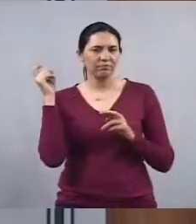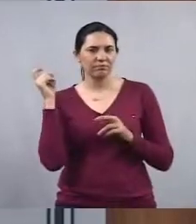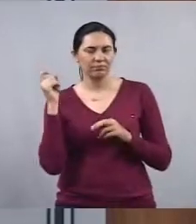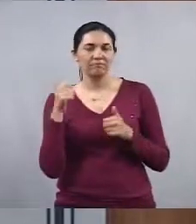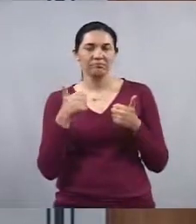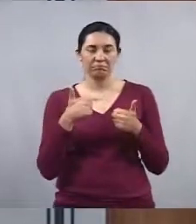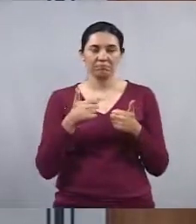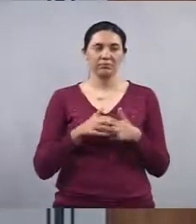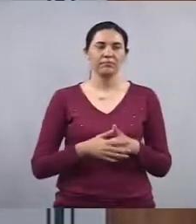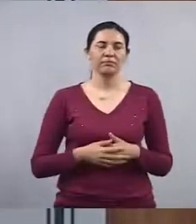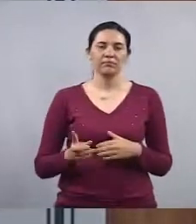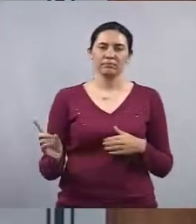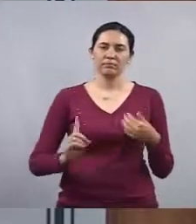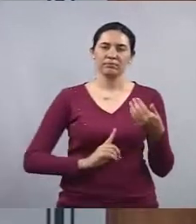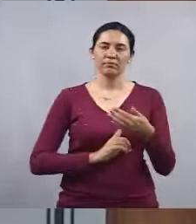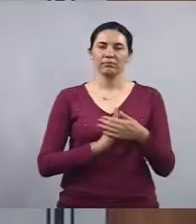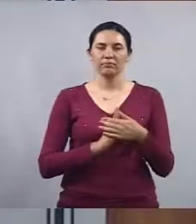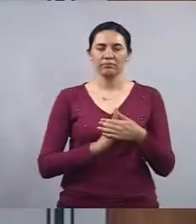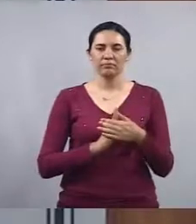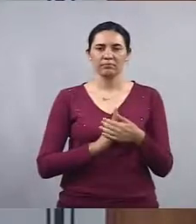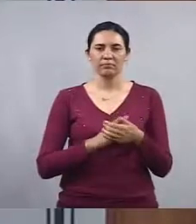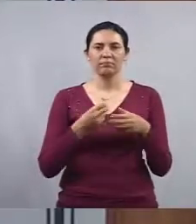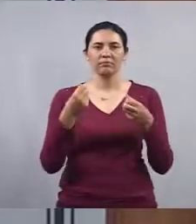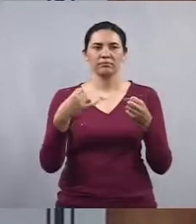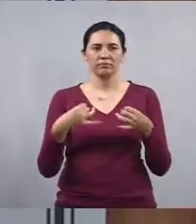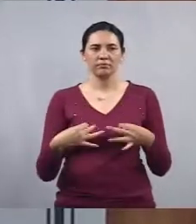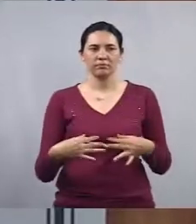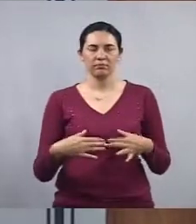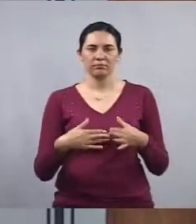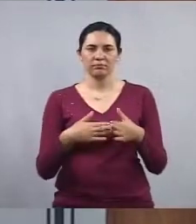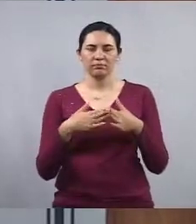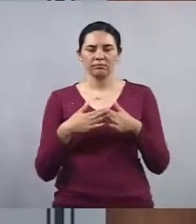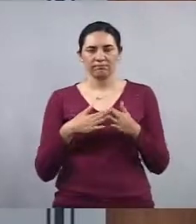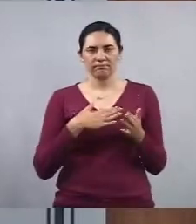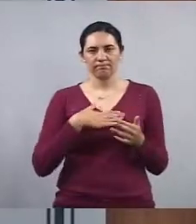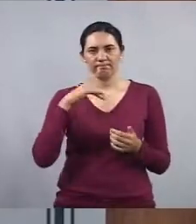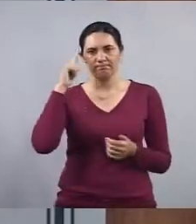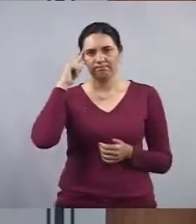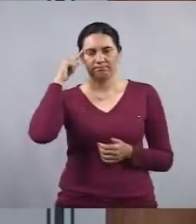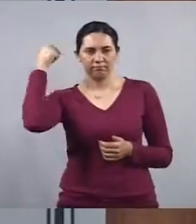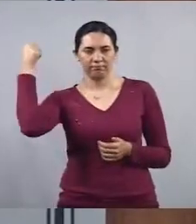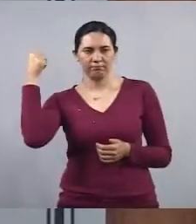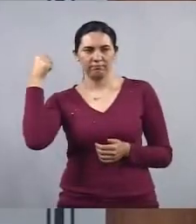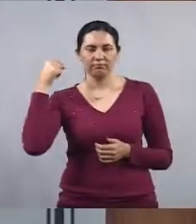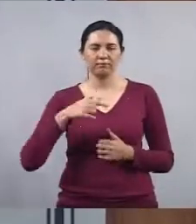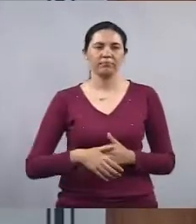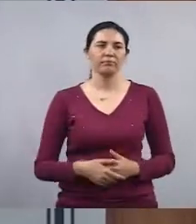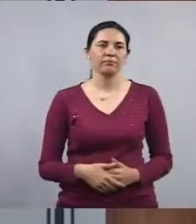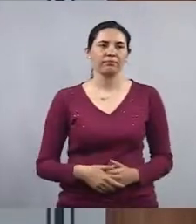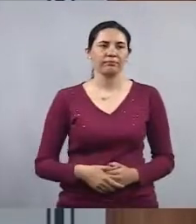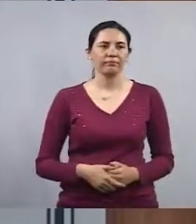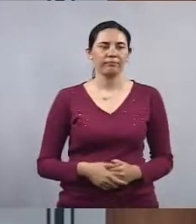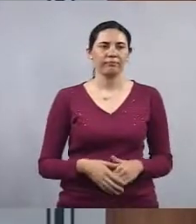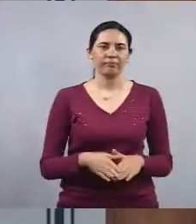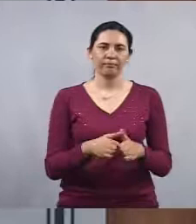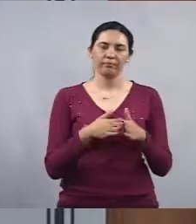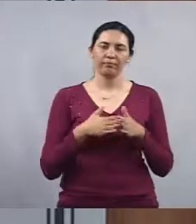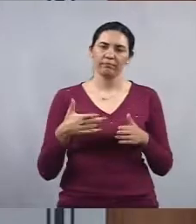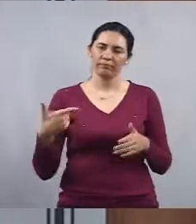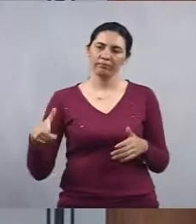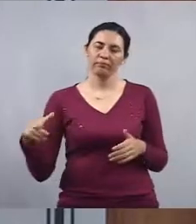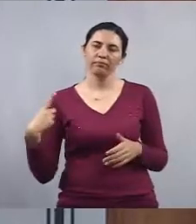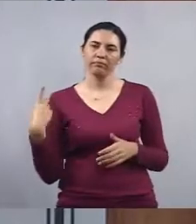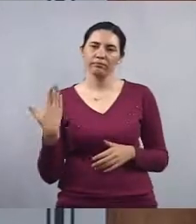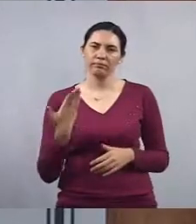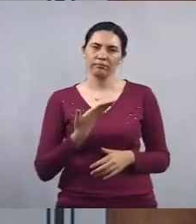eu volto a esta Tribuna me manifestar nesse requerimento de minha autoria o e solícitos de